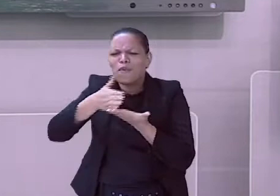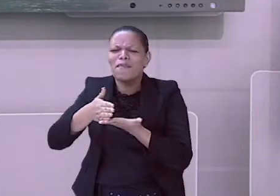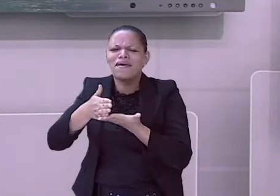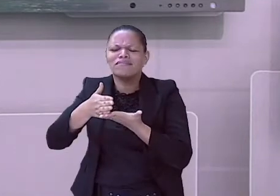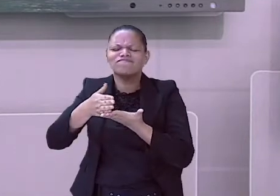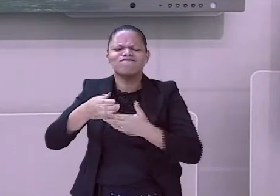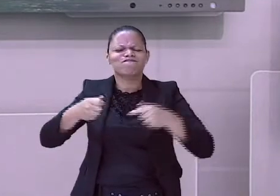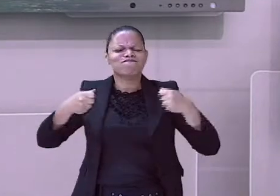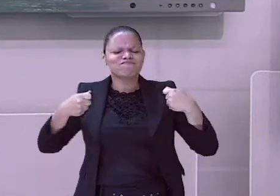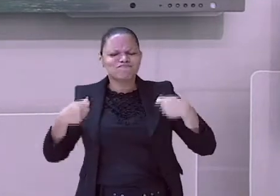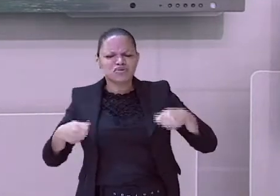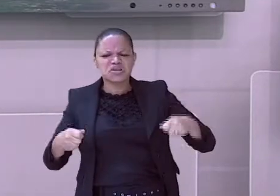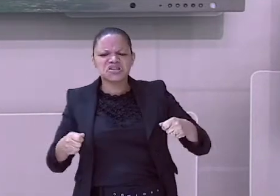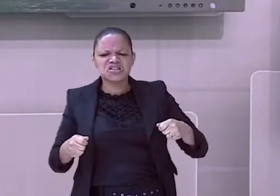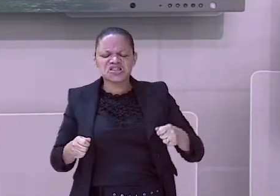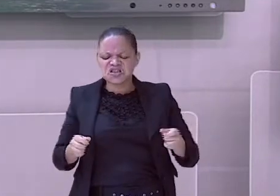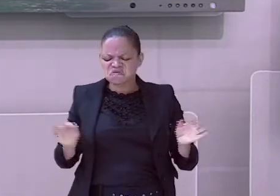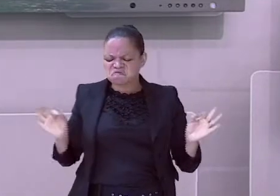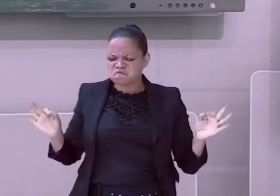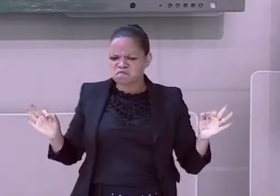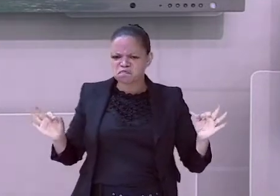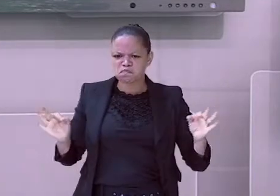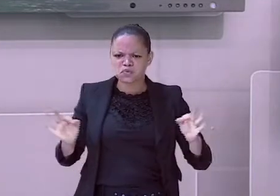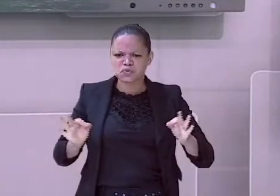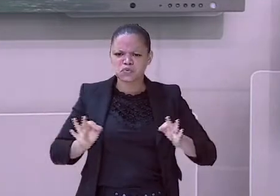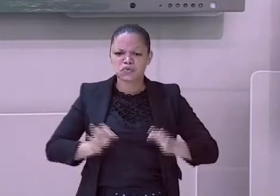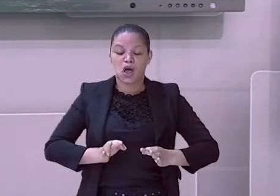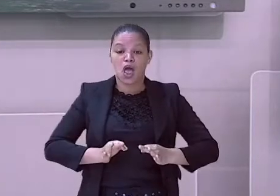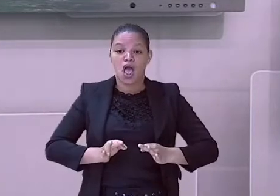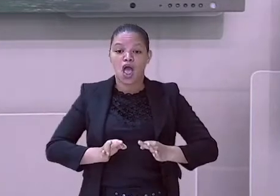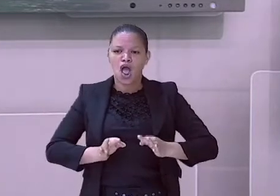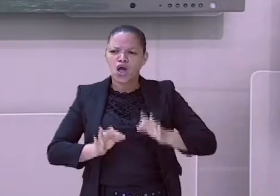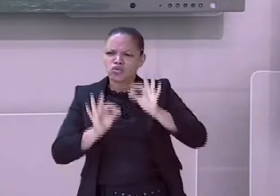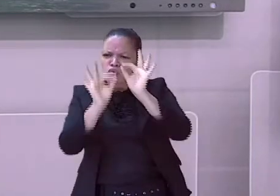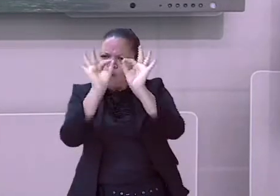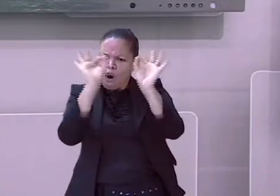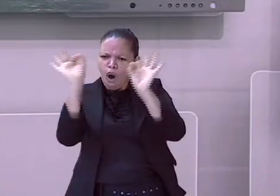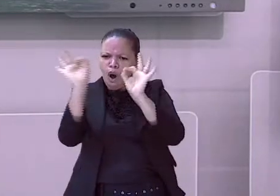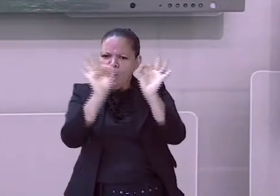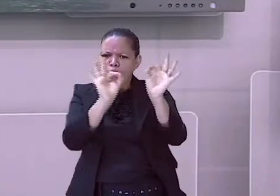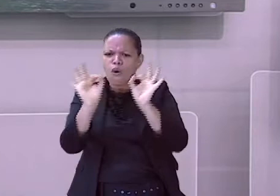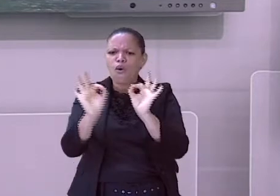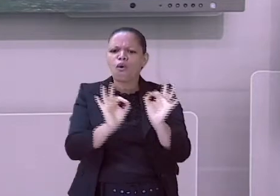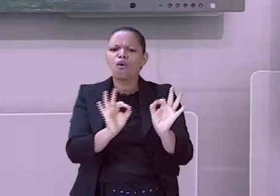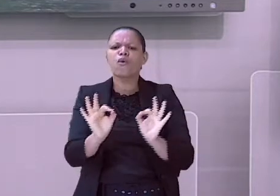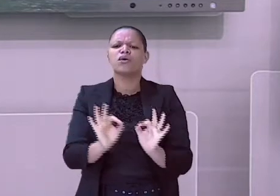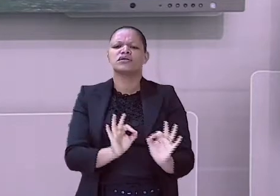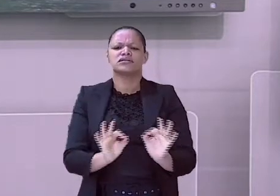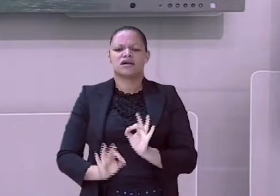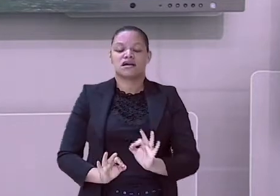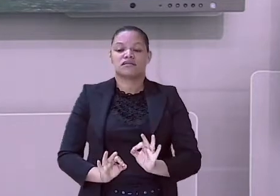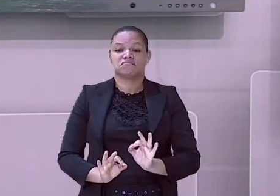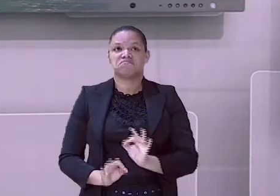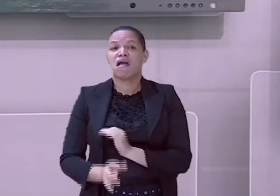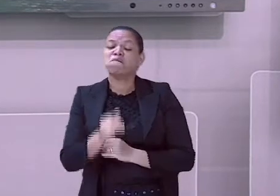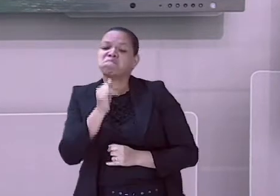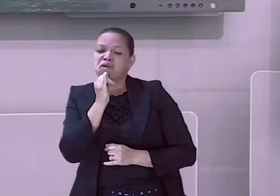que vai escrever sobre o texto informativo, ela